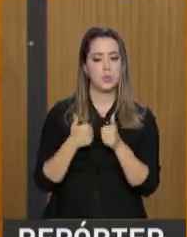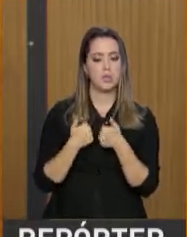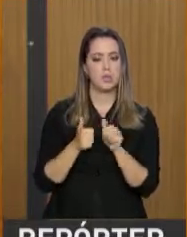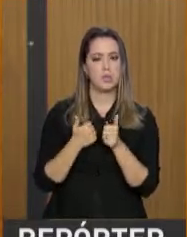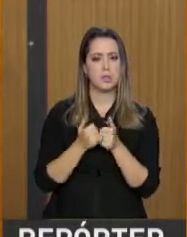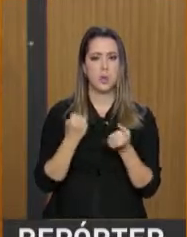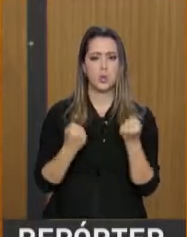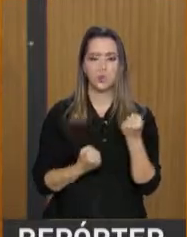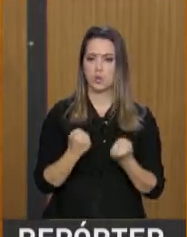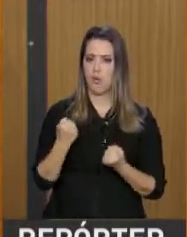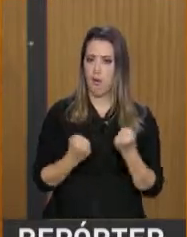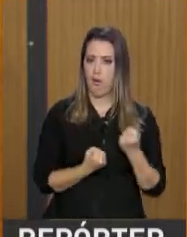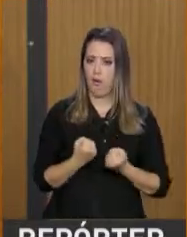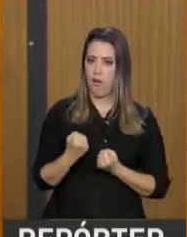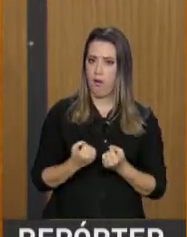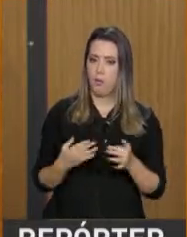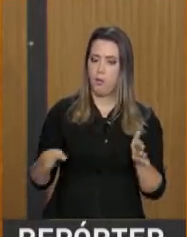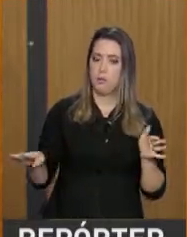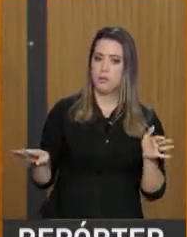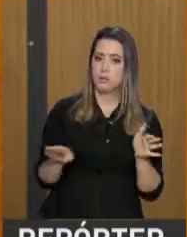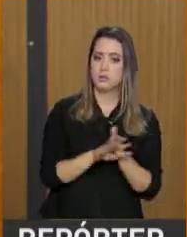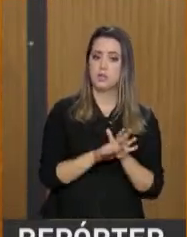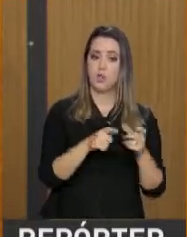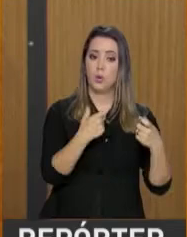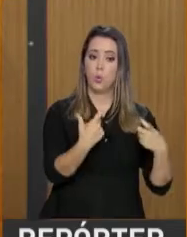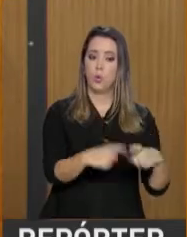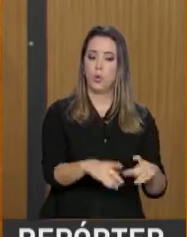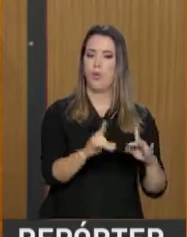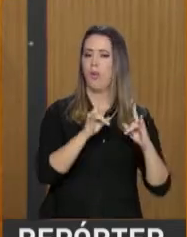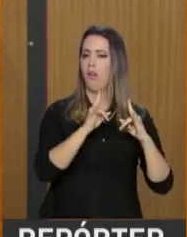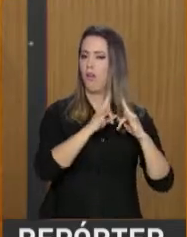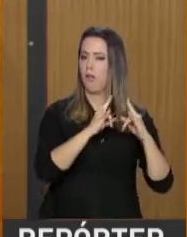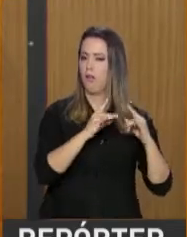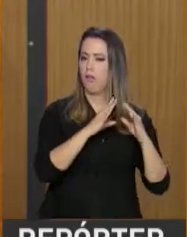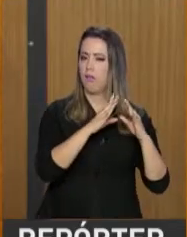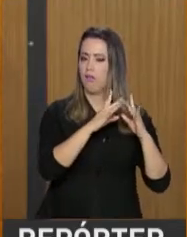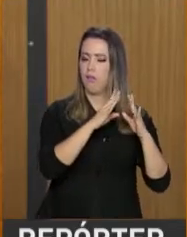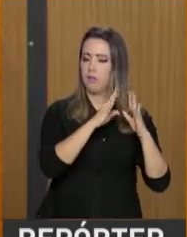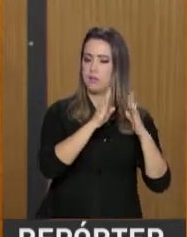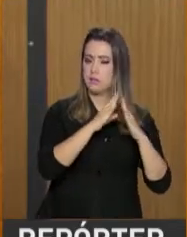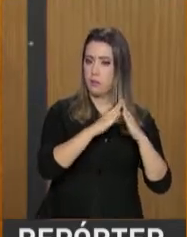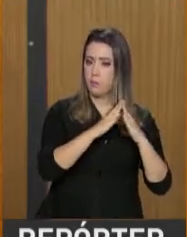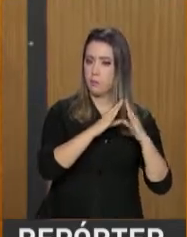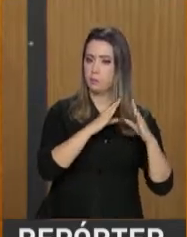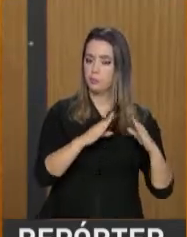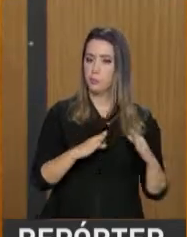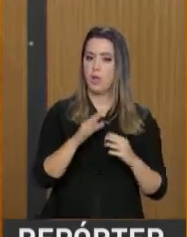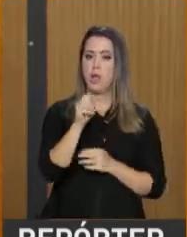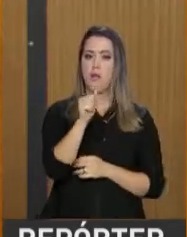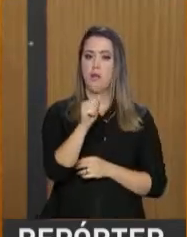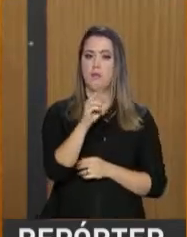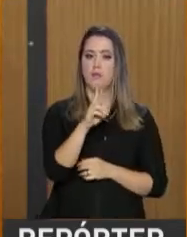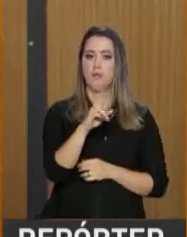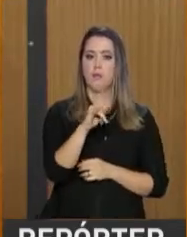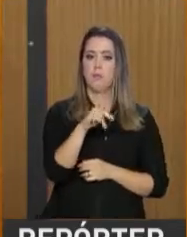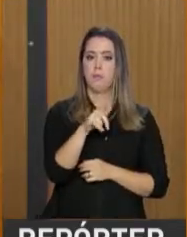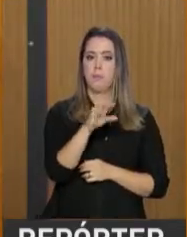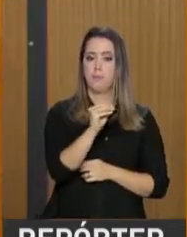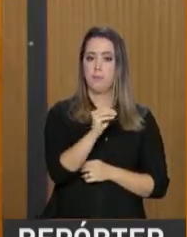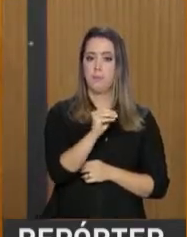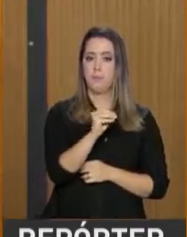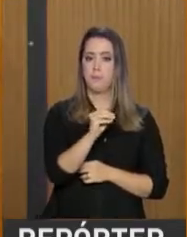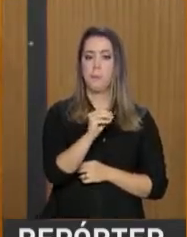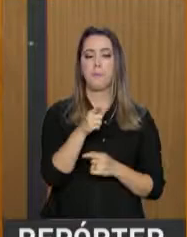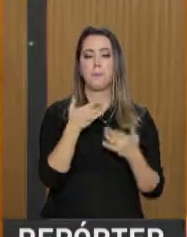destino eles também são embarcados in é veículos também do governo federal tá que